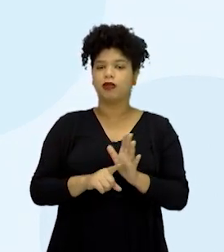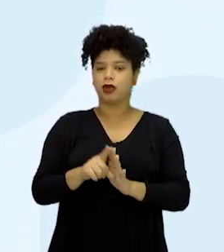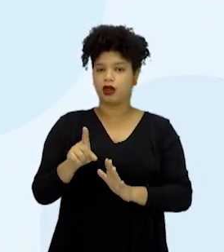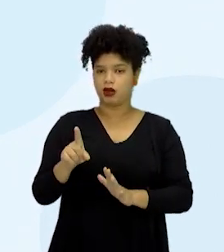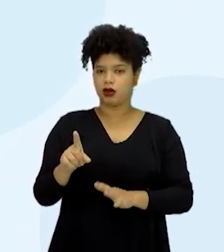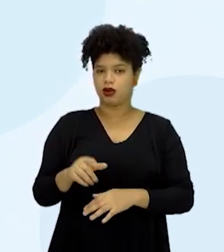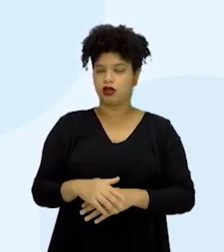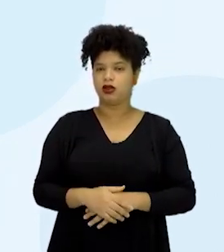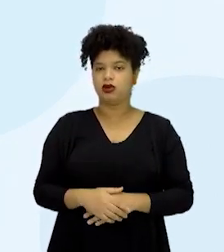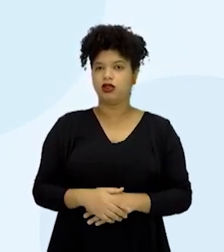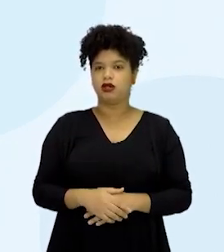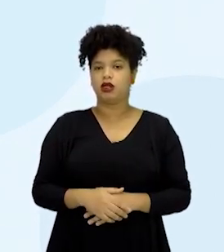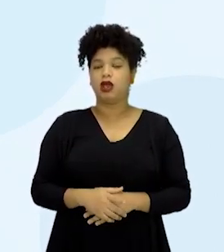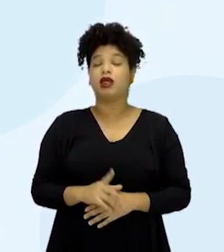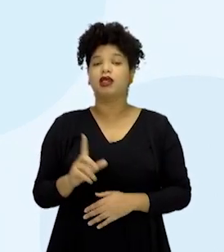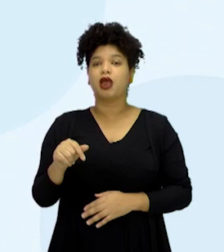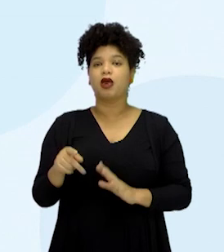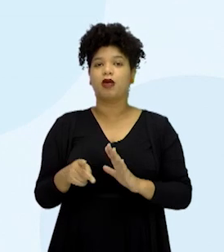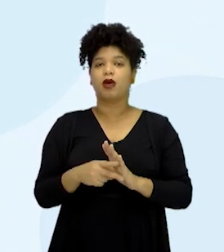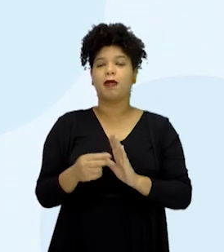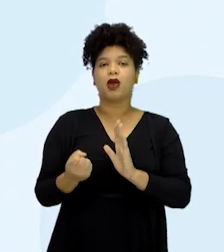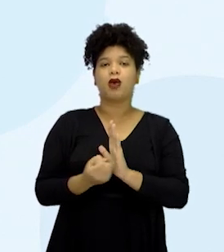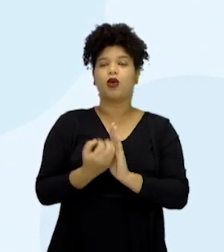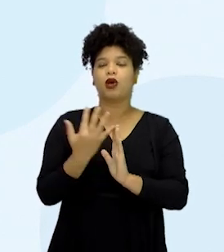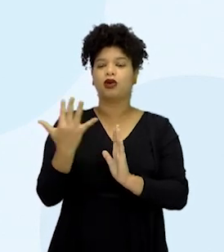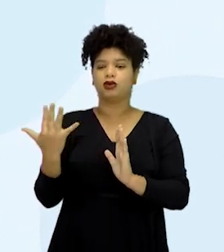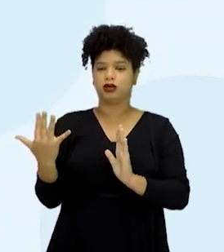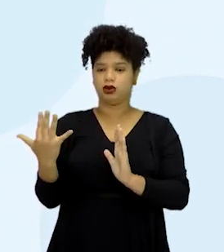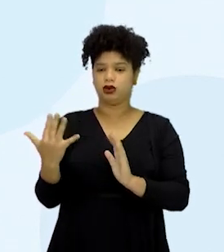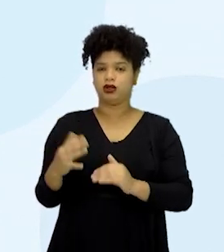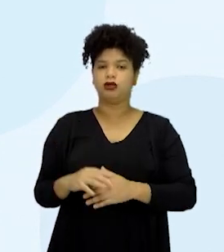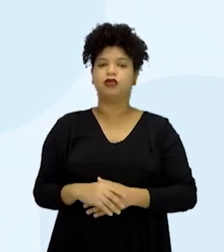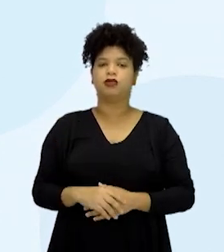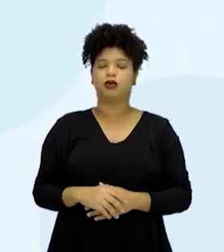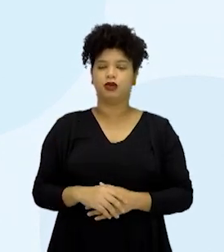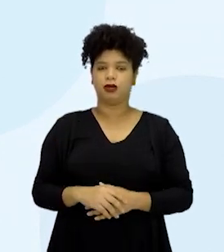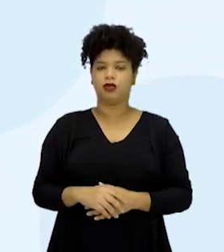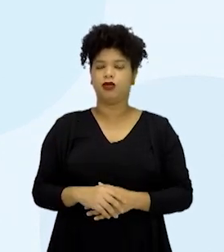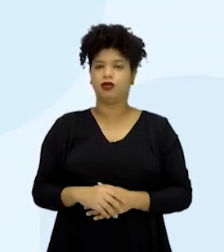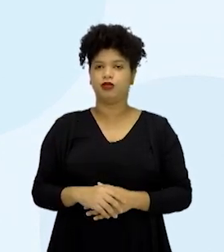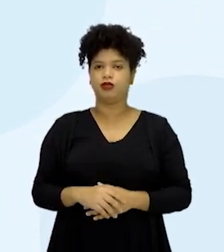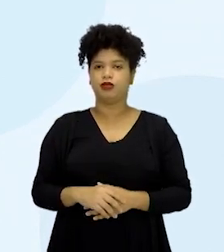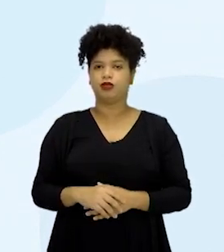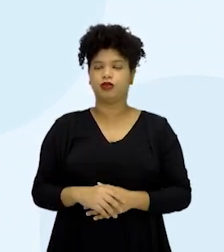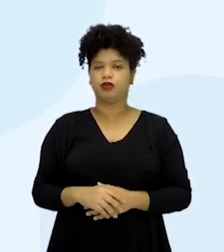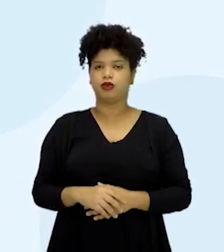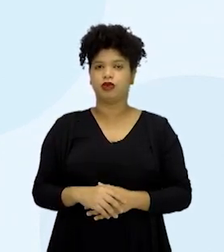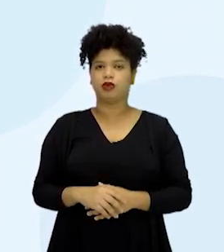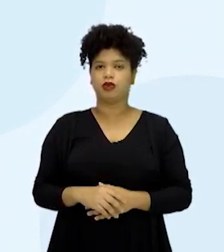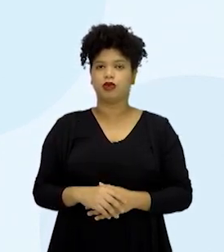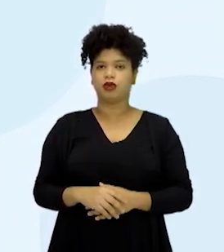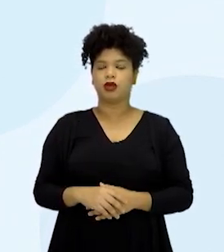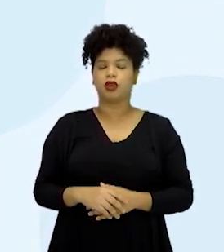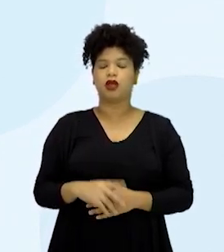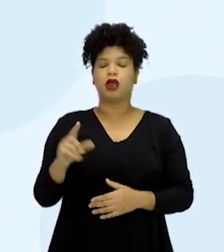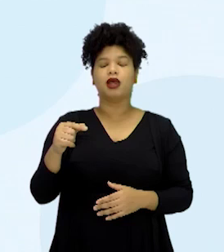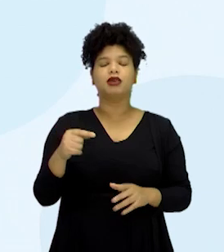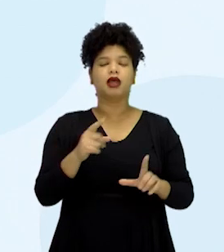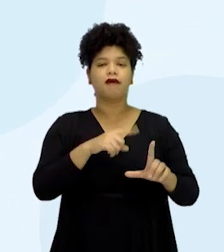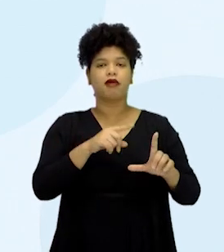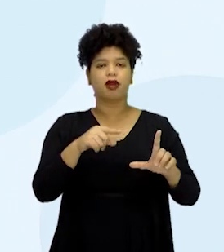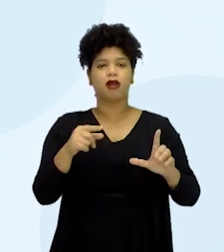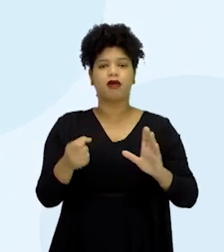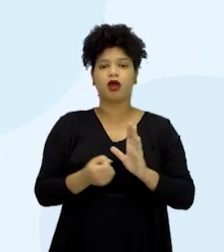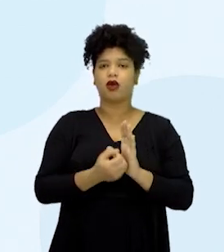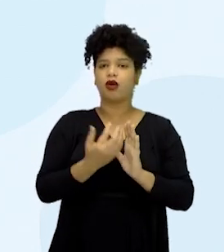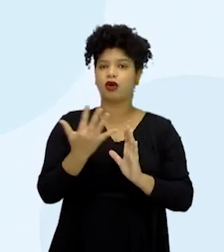perguntas quantitativas. Então, pessoal, a nossa pergunta agora vai ser sobre a variável quantitativa.